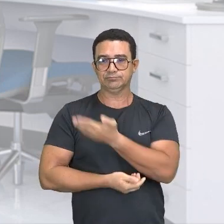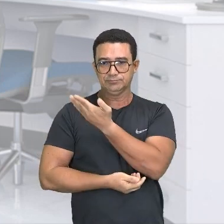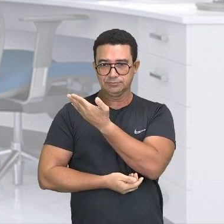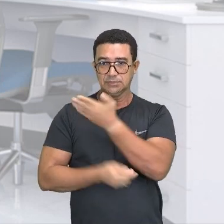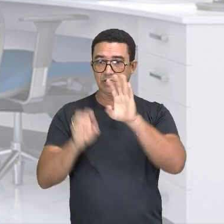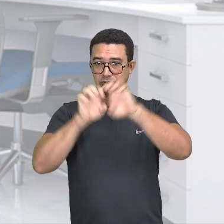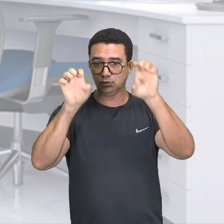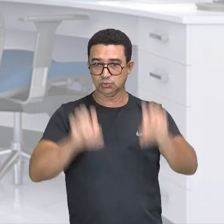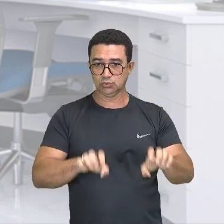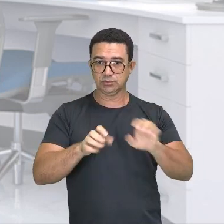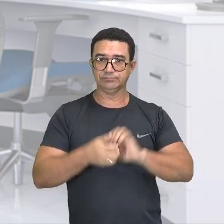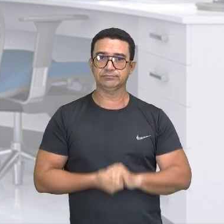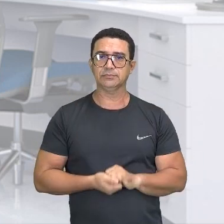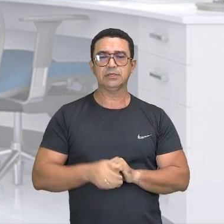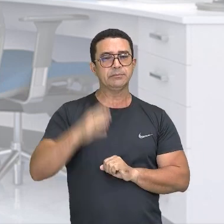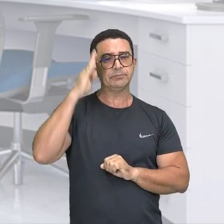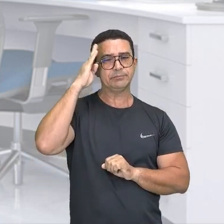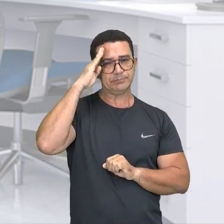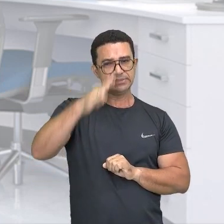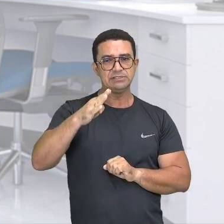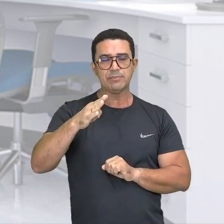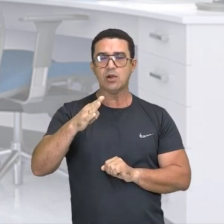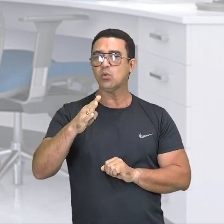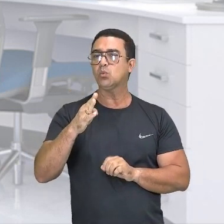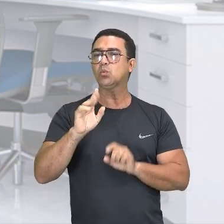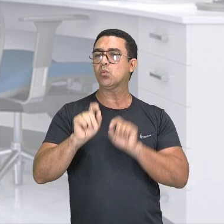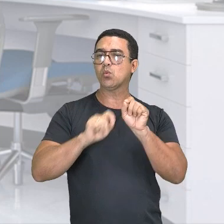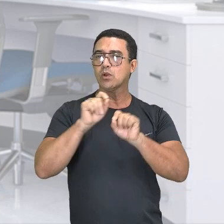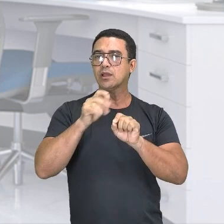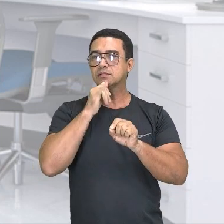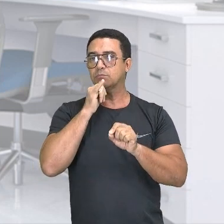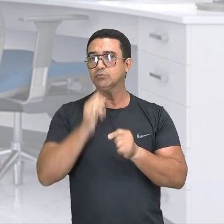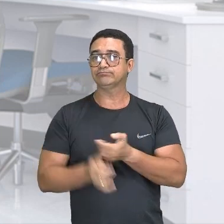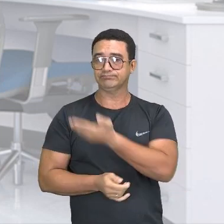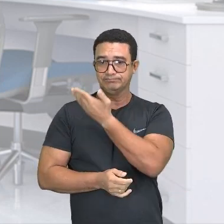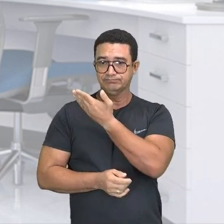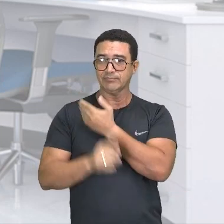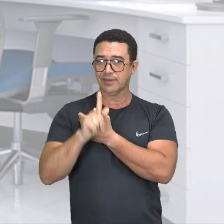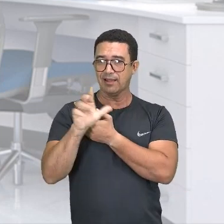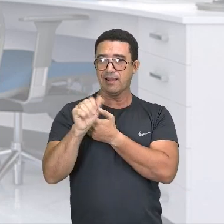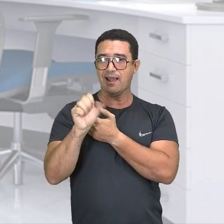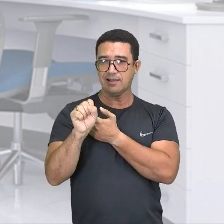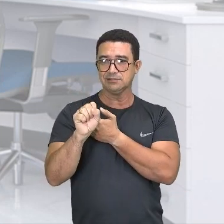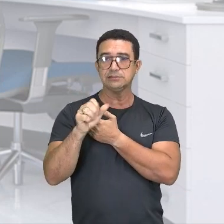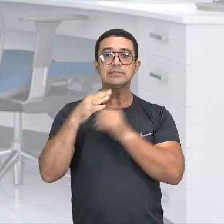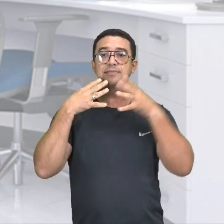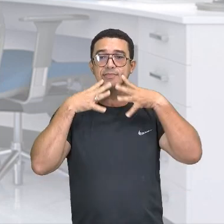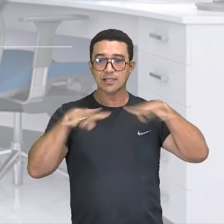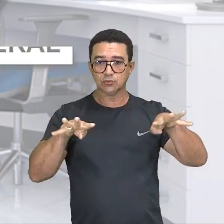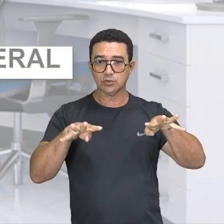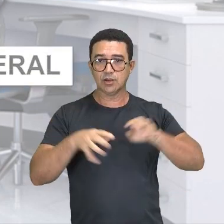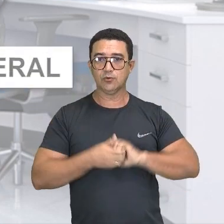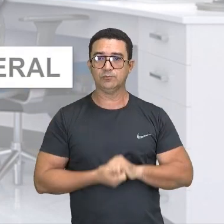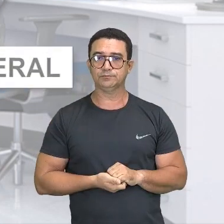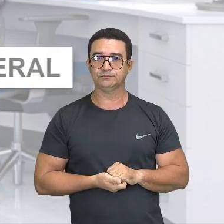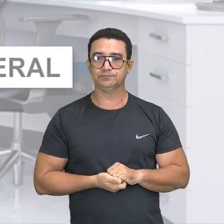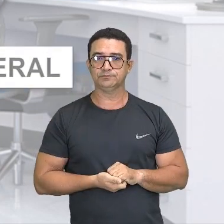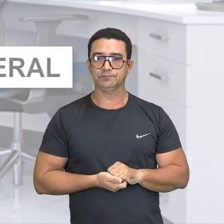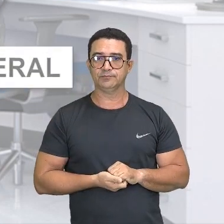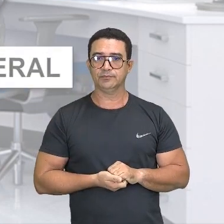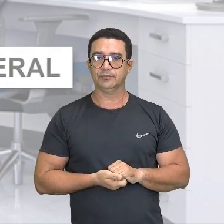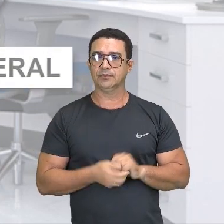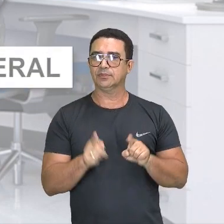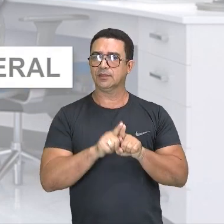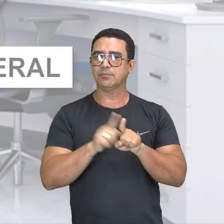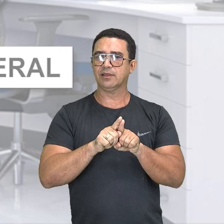estrutura. Os principais combustíveis fósseis são o gás natural, que é formado por metano,